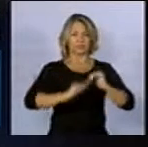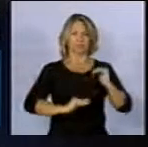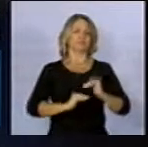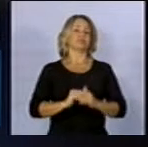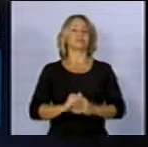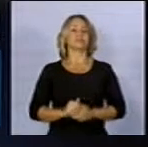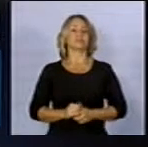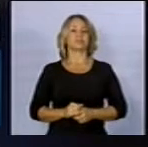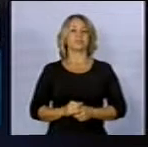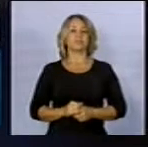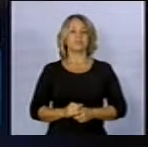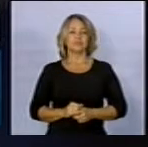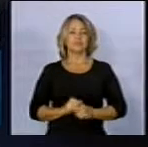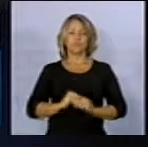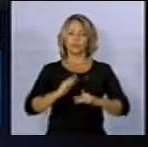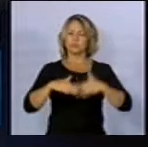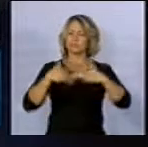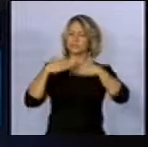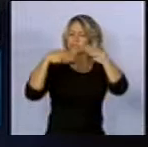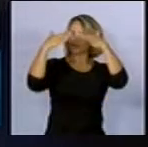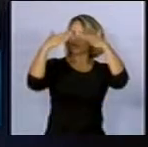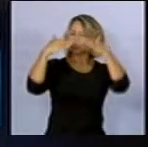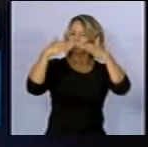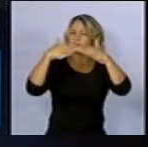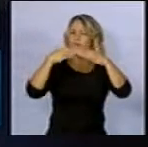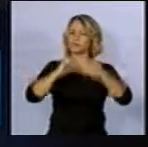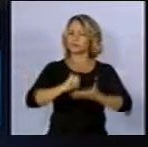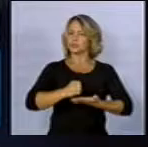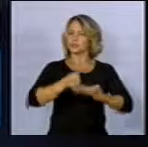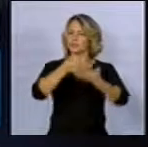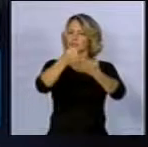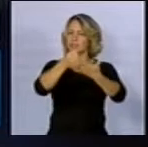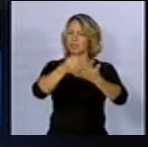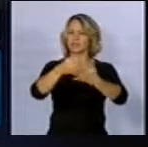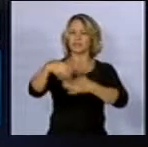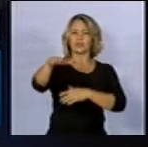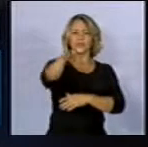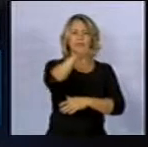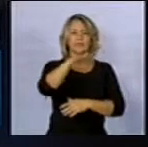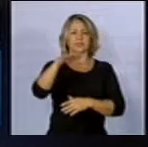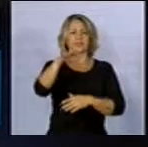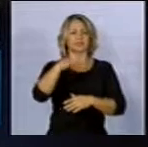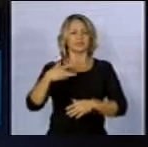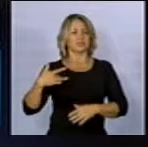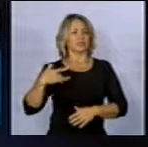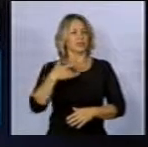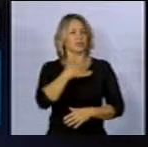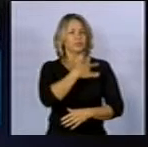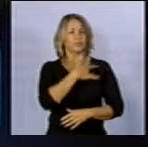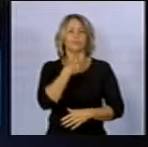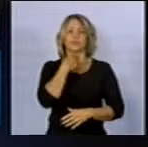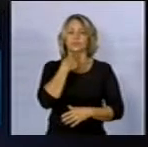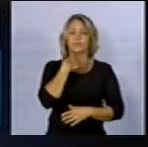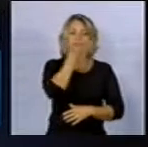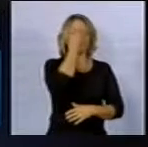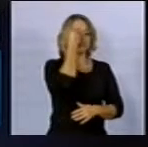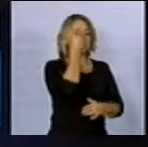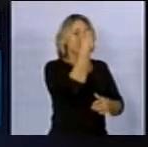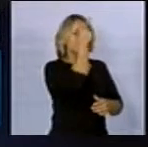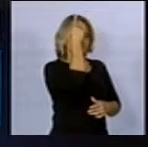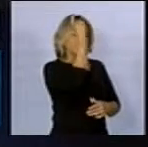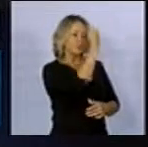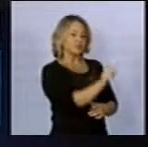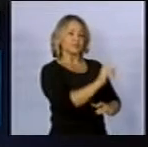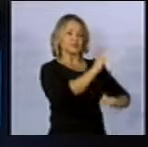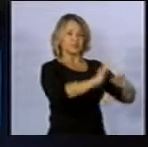profissionais o desenvolvimento sustentável com ambiente e a saúde não pode ouvid desse esses profissionais